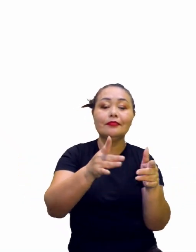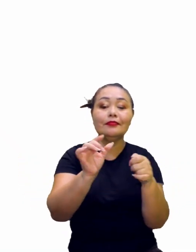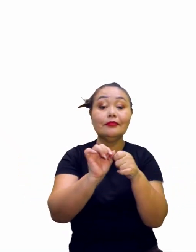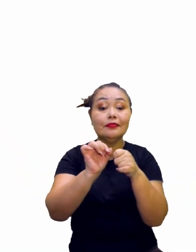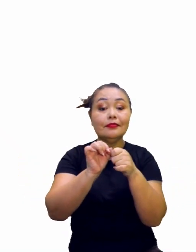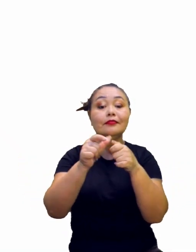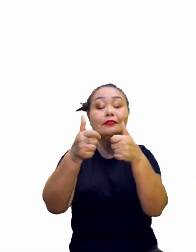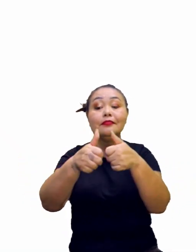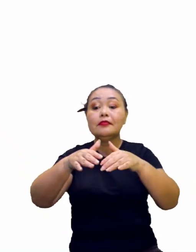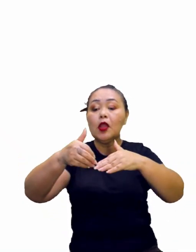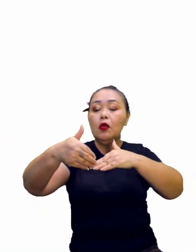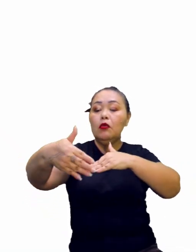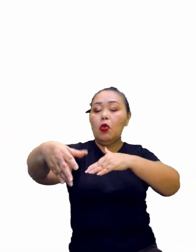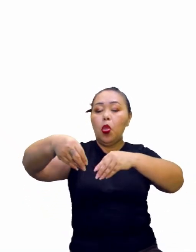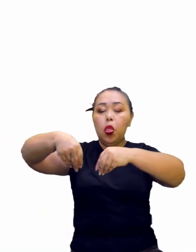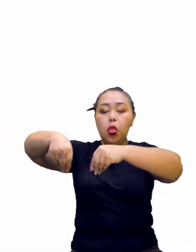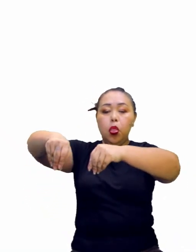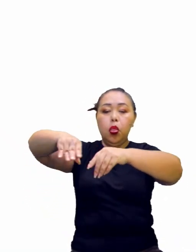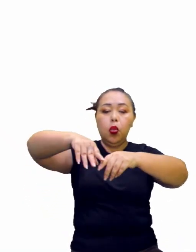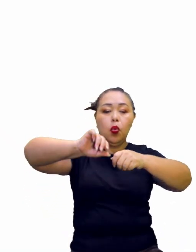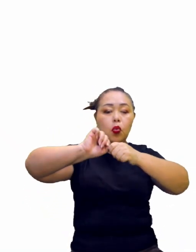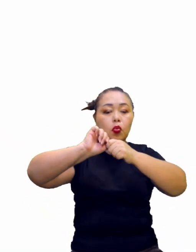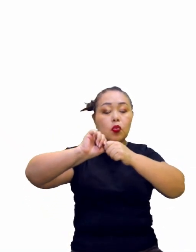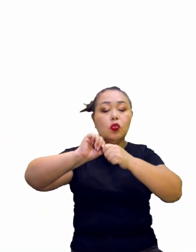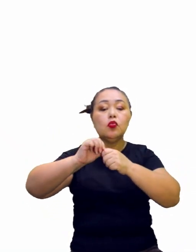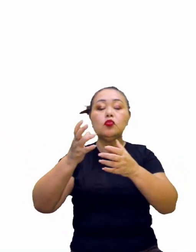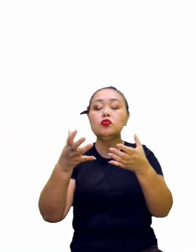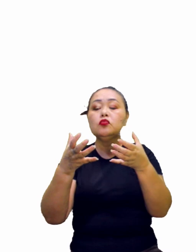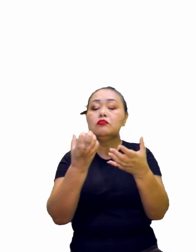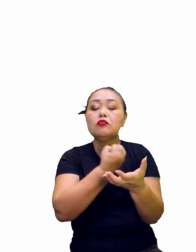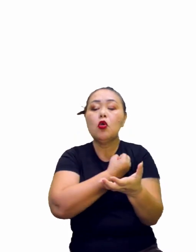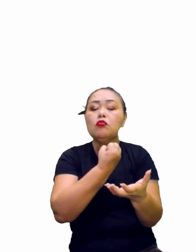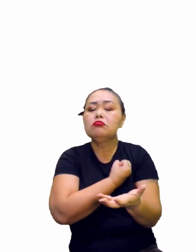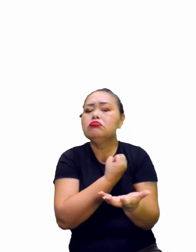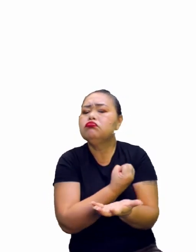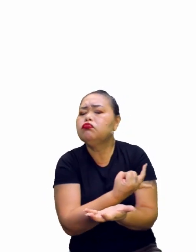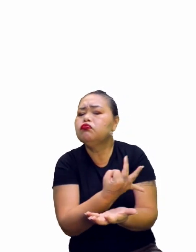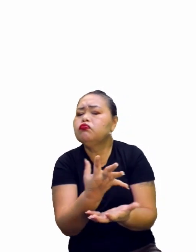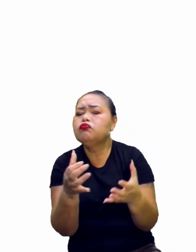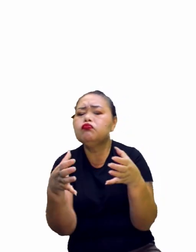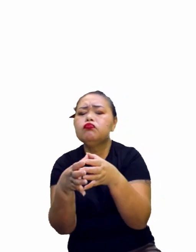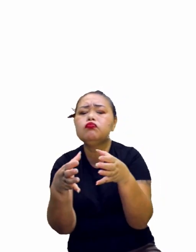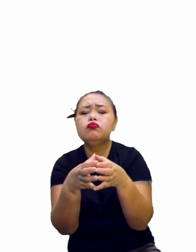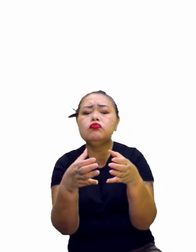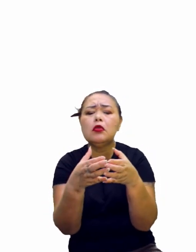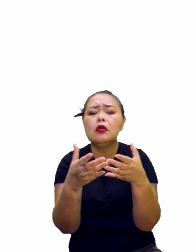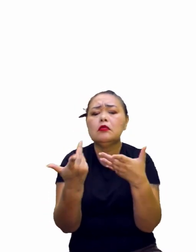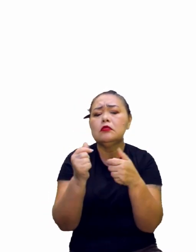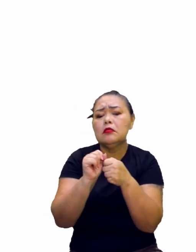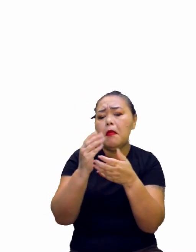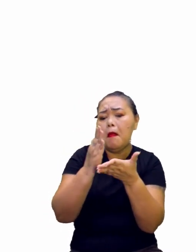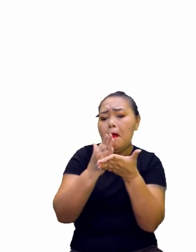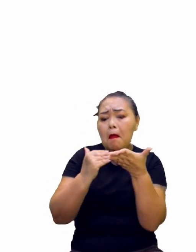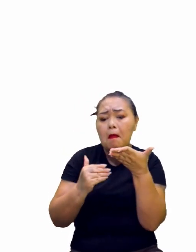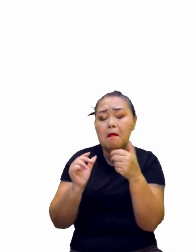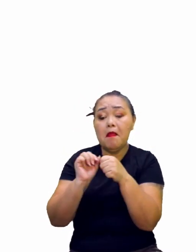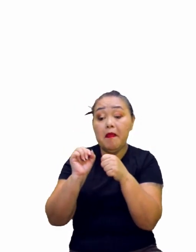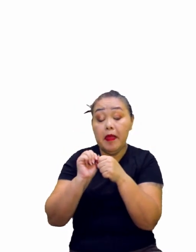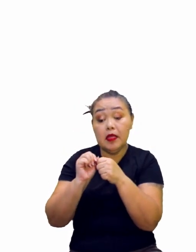grande território, destaca-se pelo número de espécies equivalente à metade de todas as espécies do